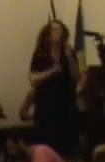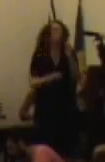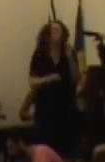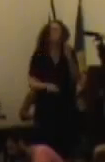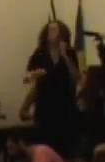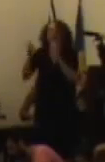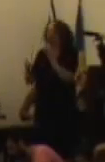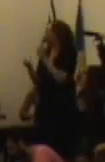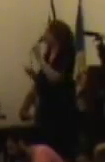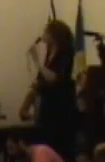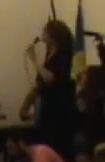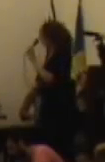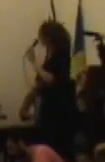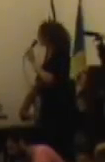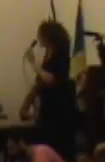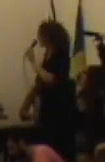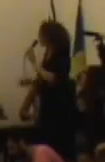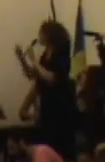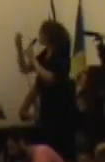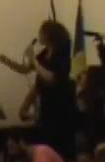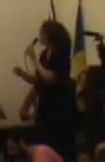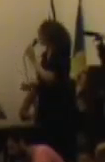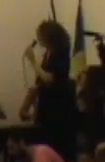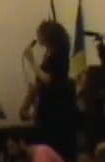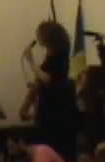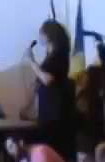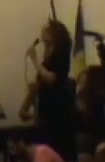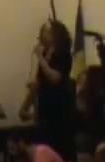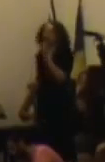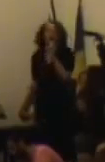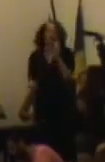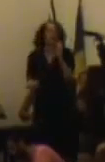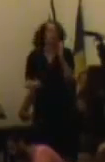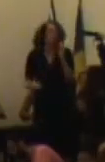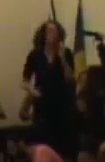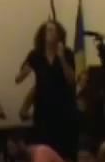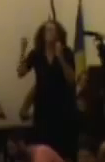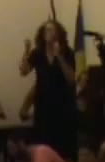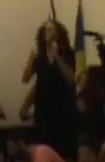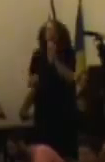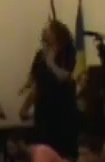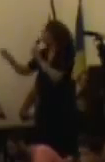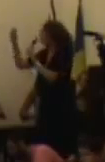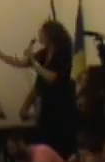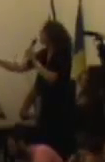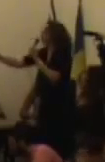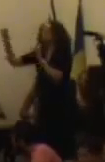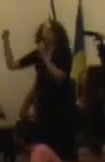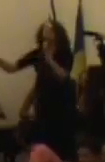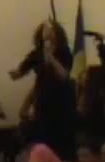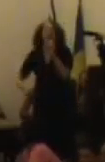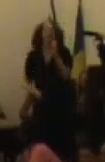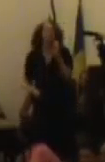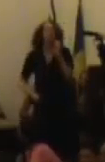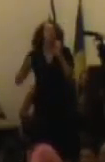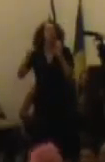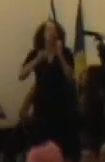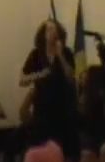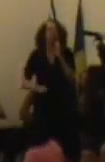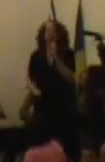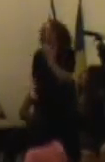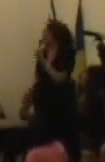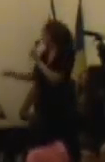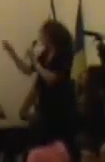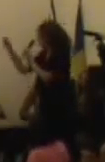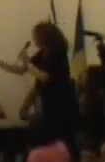não conseguirão porque nós todos não deixaremos. Muito obrigada a todos vocês que estão aqui hoje. Muito obrigada ao Fre pela luta que